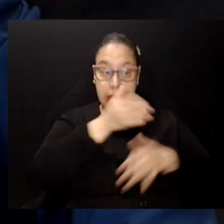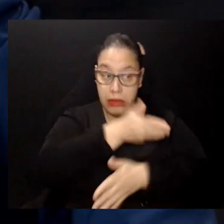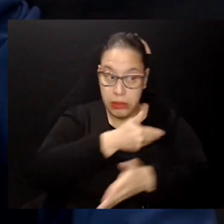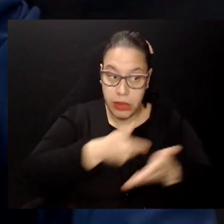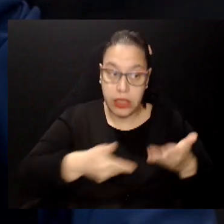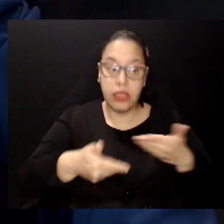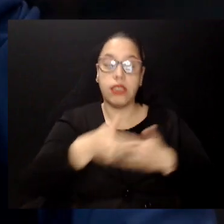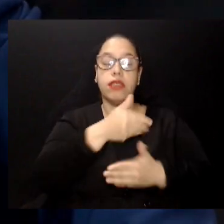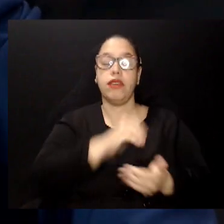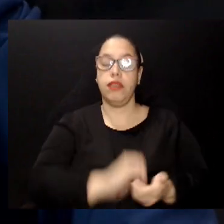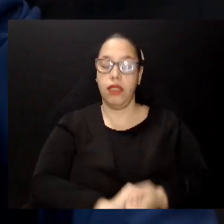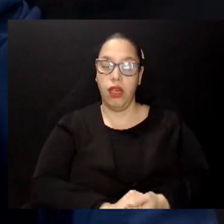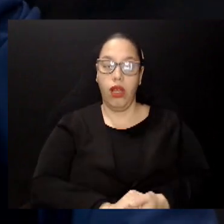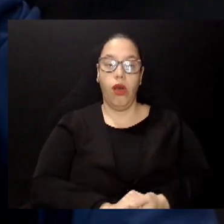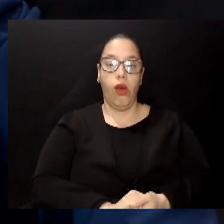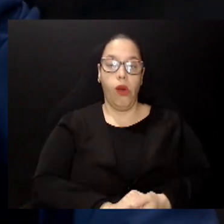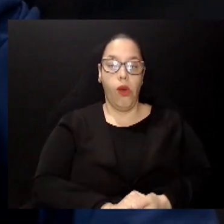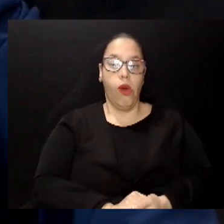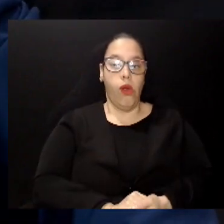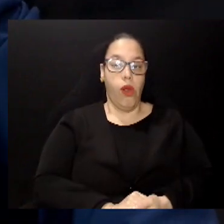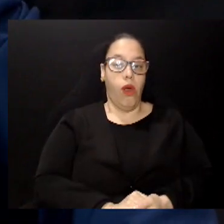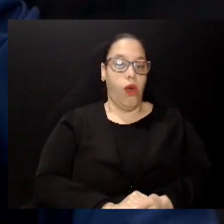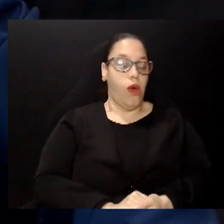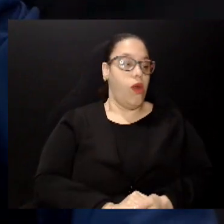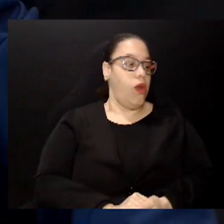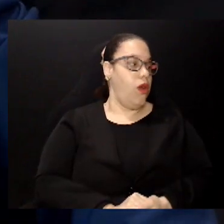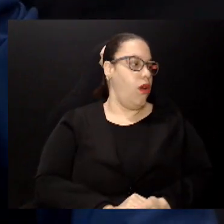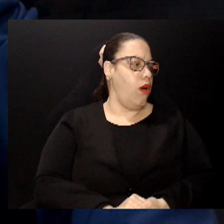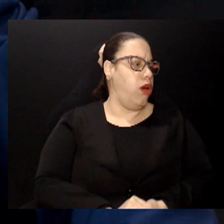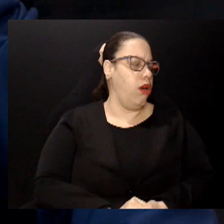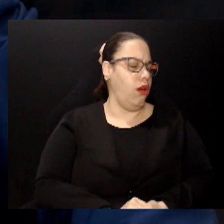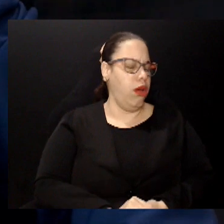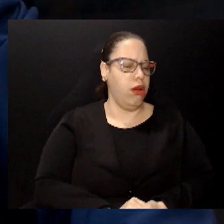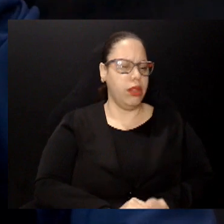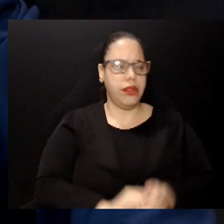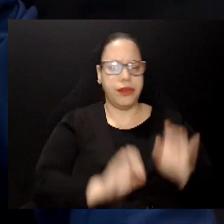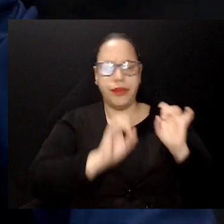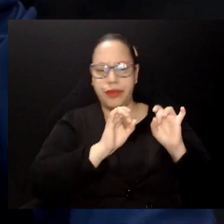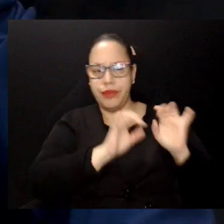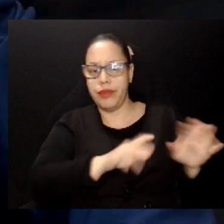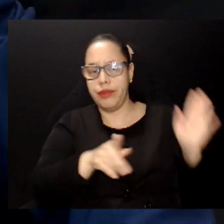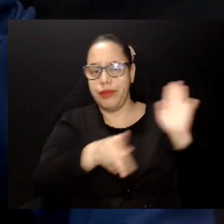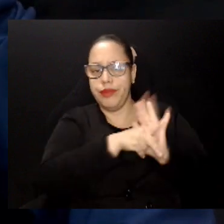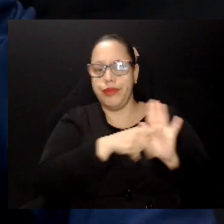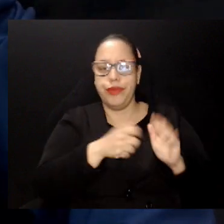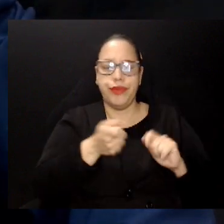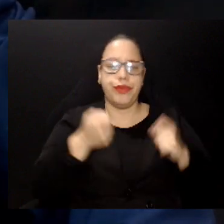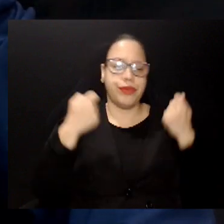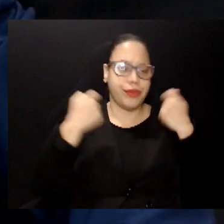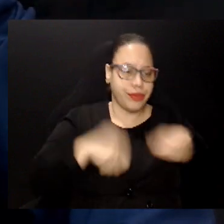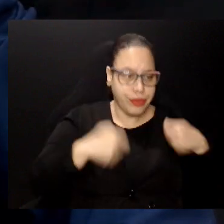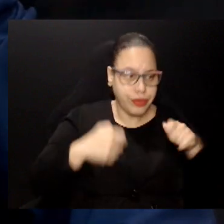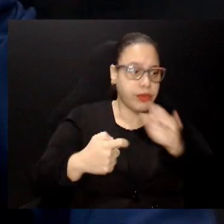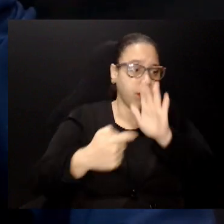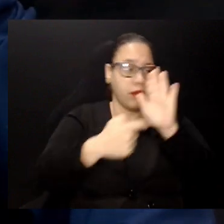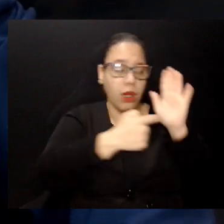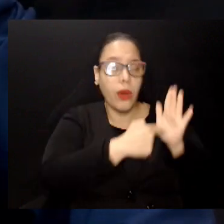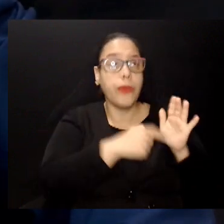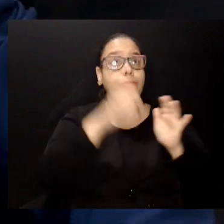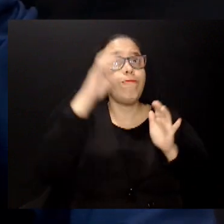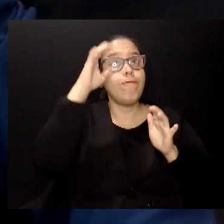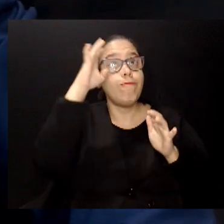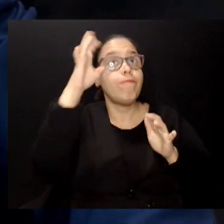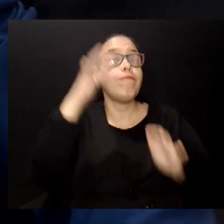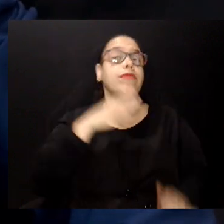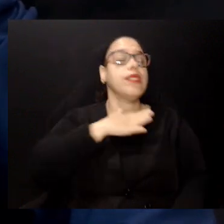né? Então ela acaba deixando de atender às próprias necessidades, de apresentar os seus gostos, suas